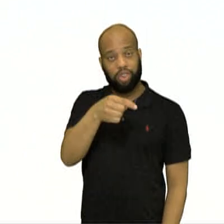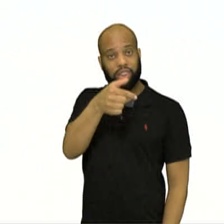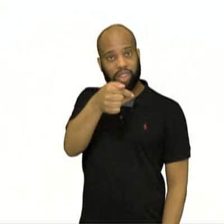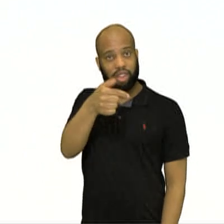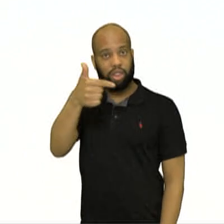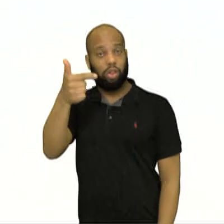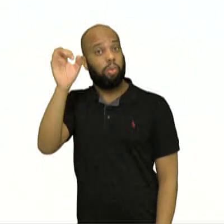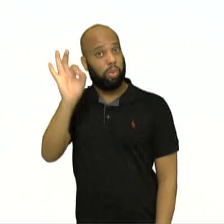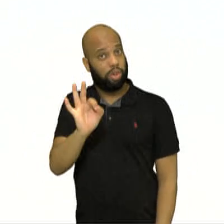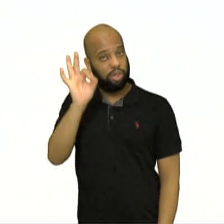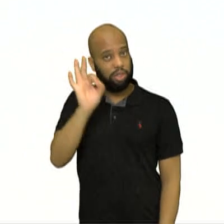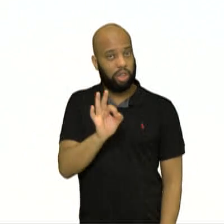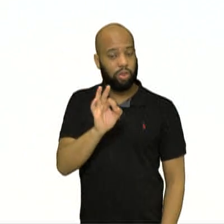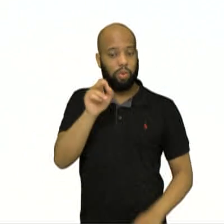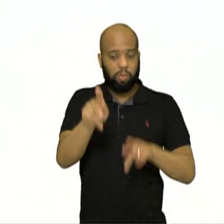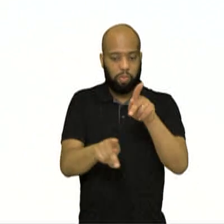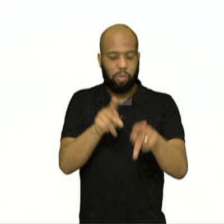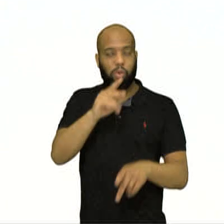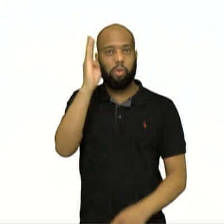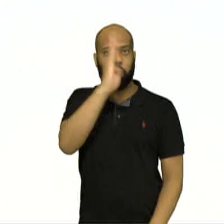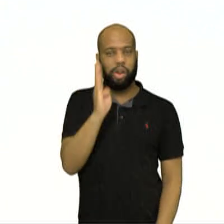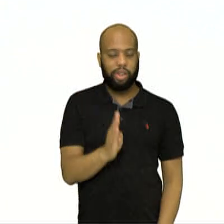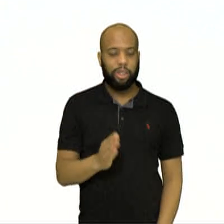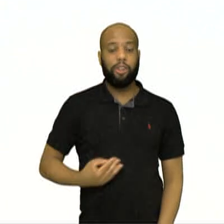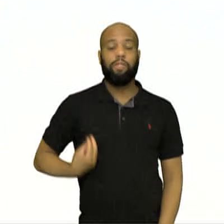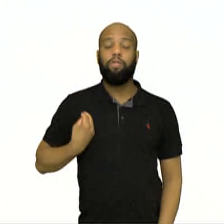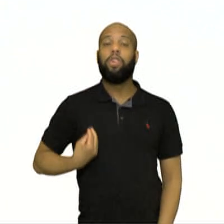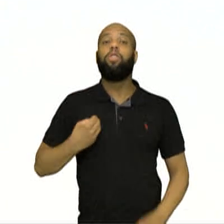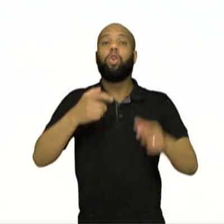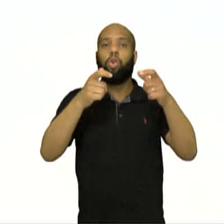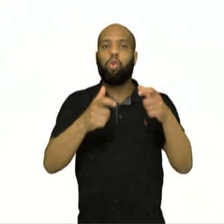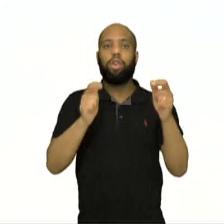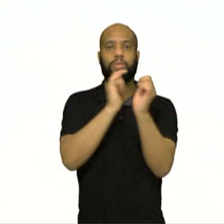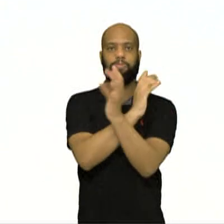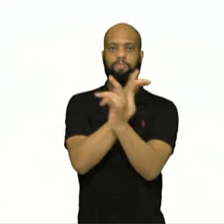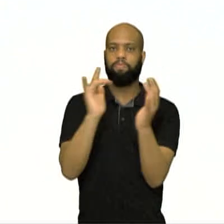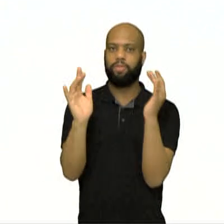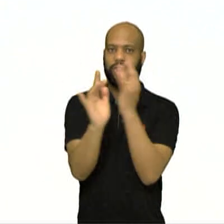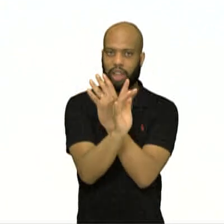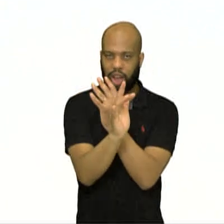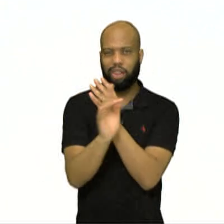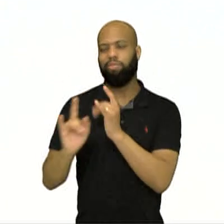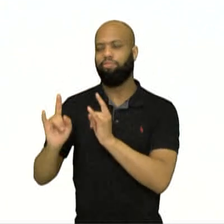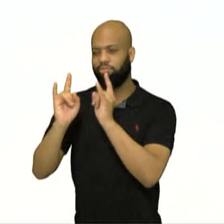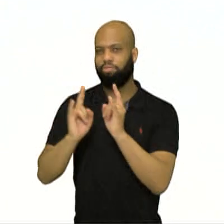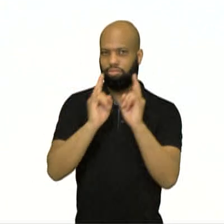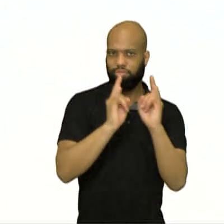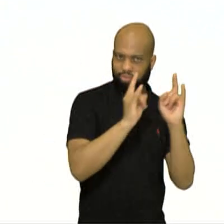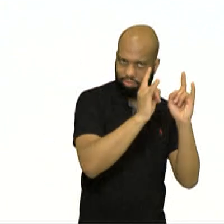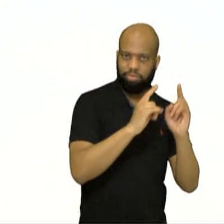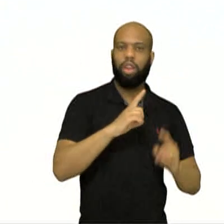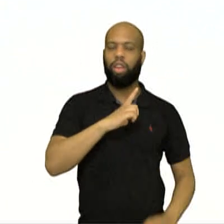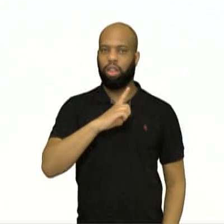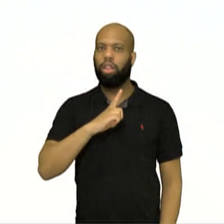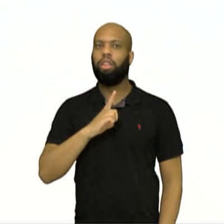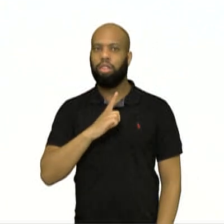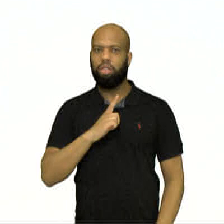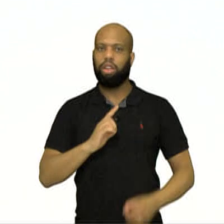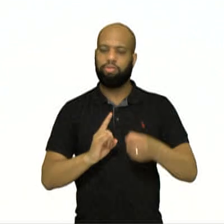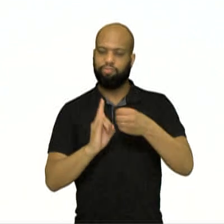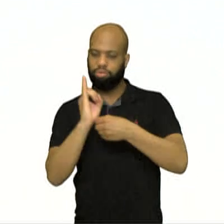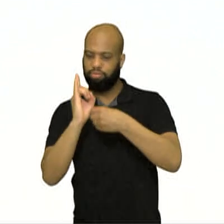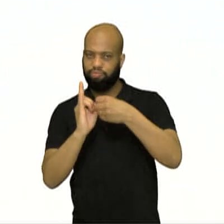84,72% dos brasileiros atualmente vive em áreas urbanas. O que são áreas urbanas? Nas cidades, né, grandes cidades,